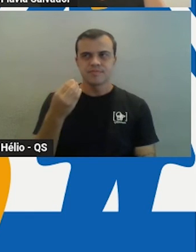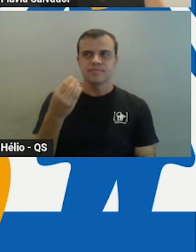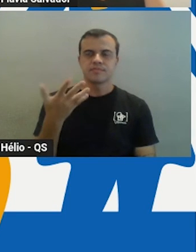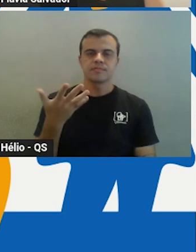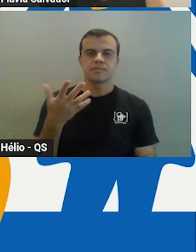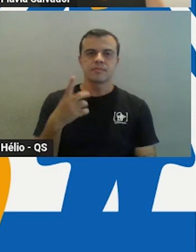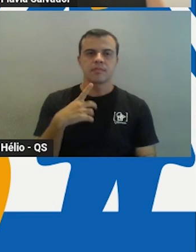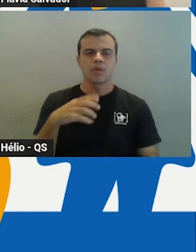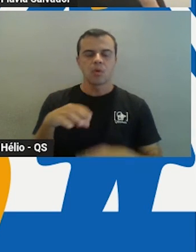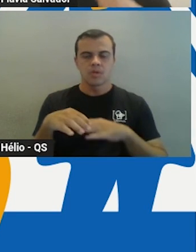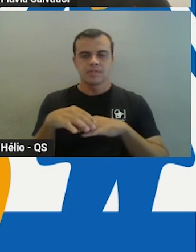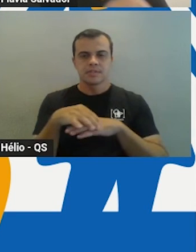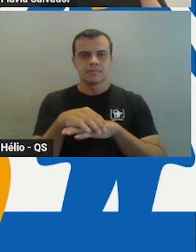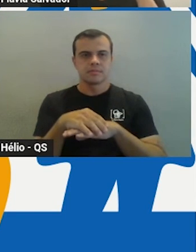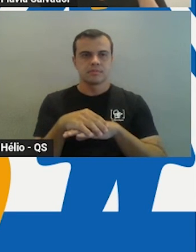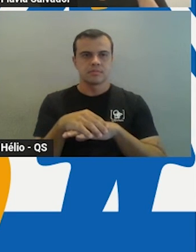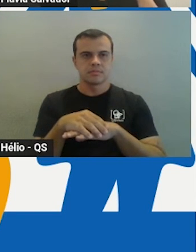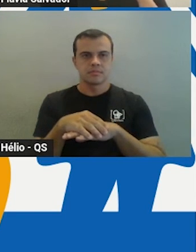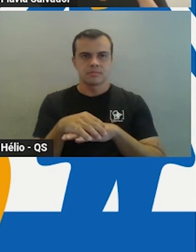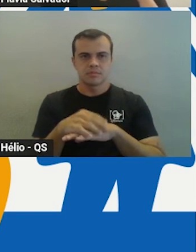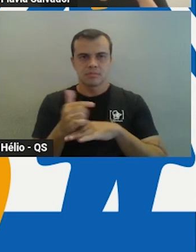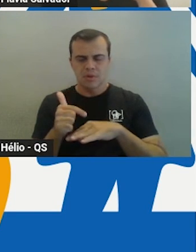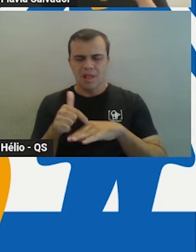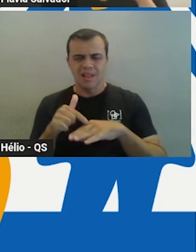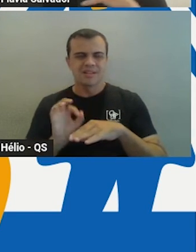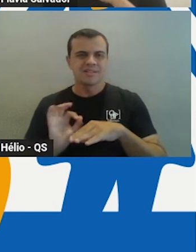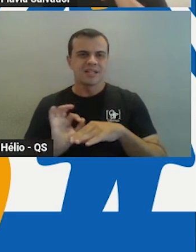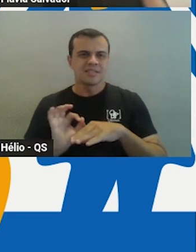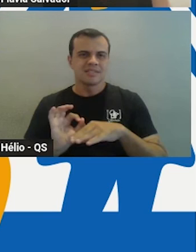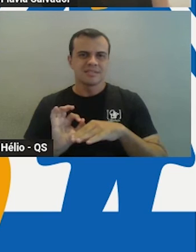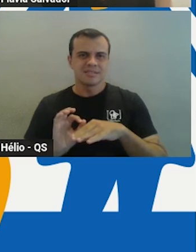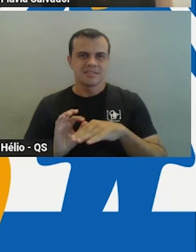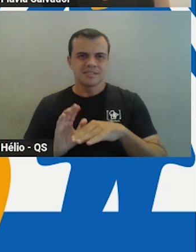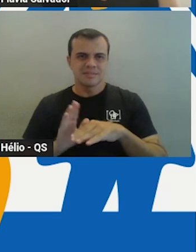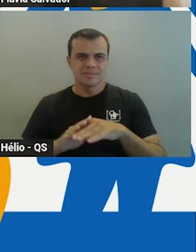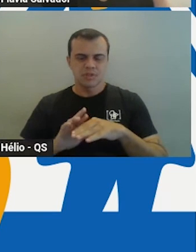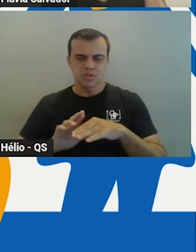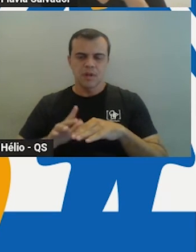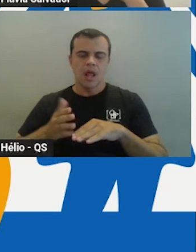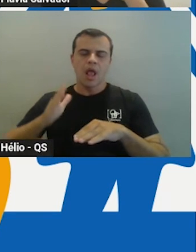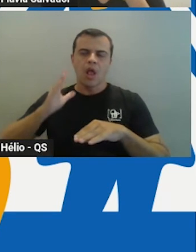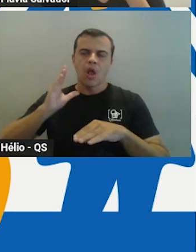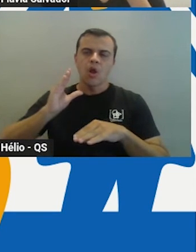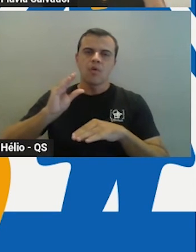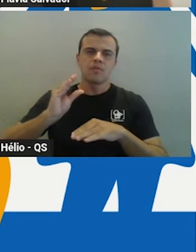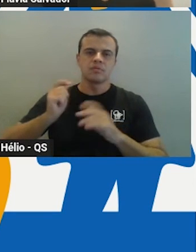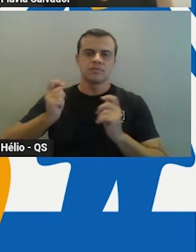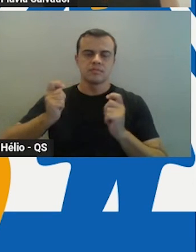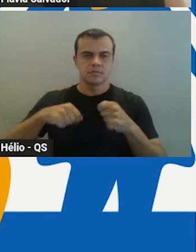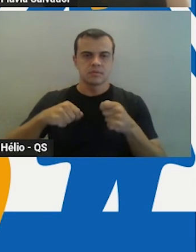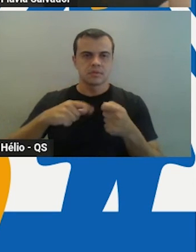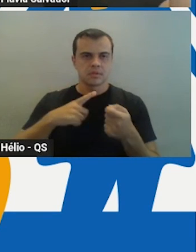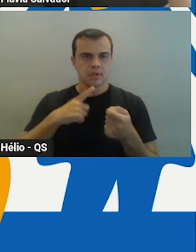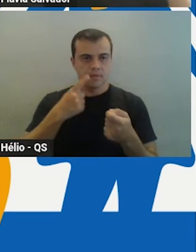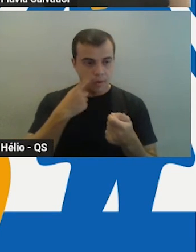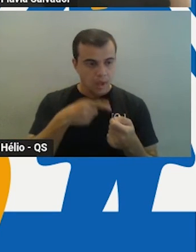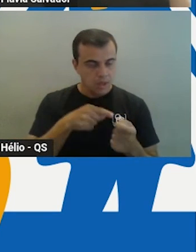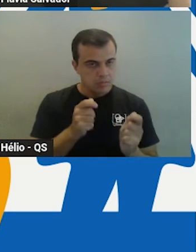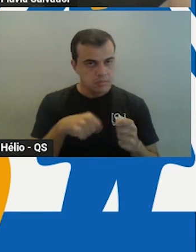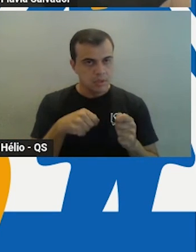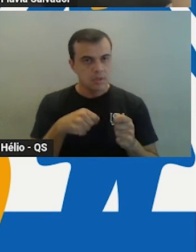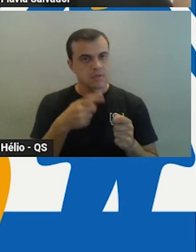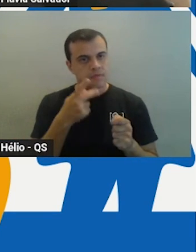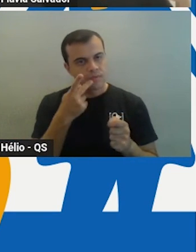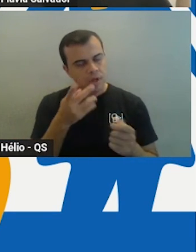um sapato que ele não machucasse logo, que ele fosse extremamente confortável, assim, que, tá vendo? Aí você pode estar